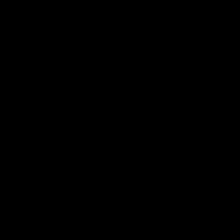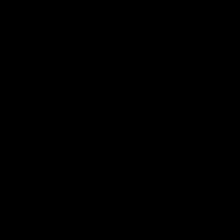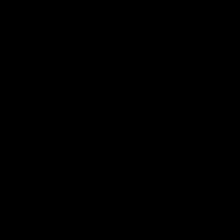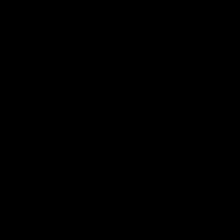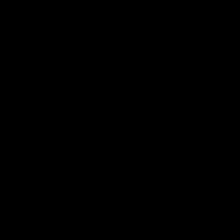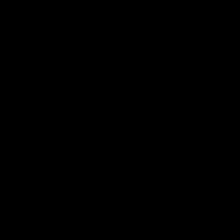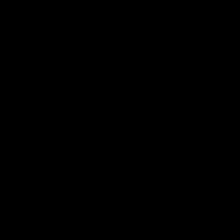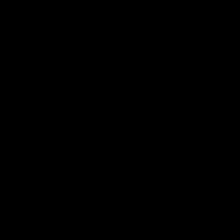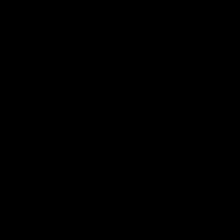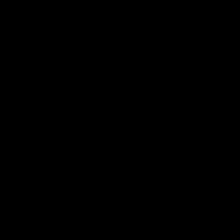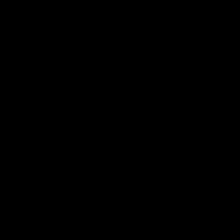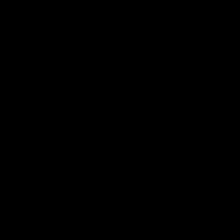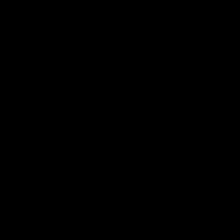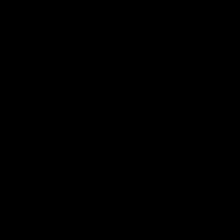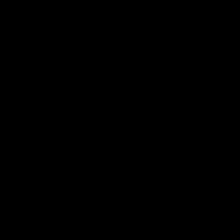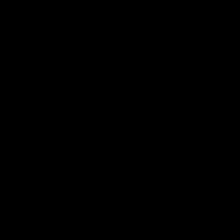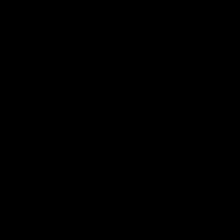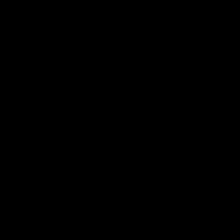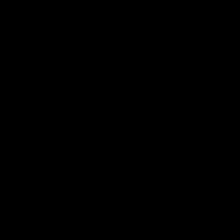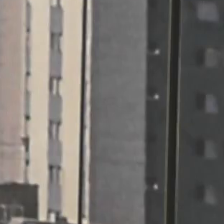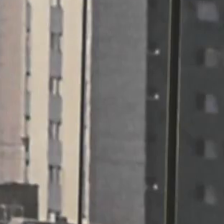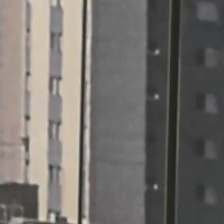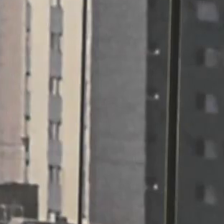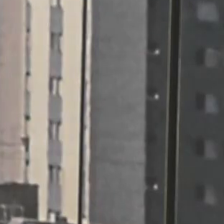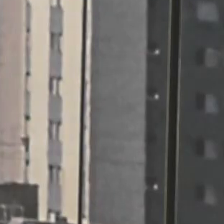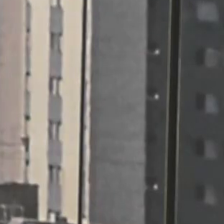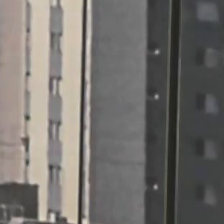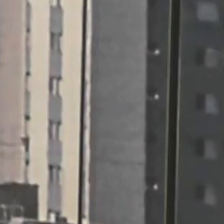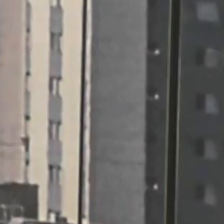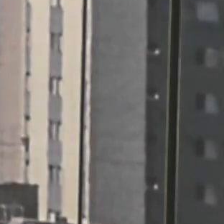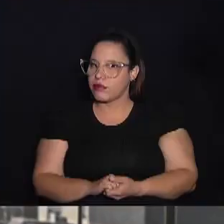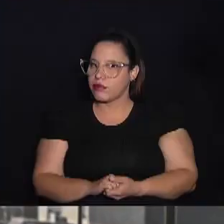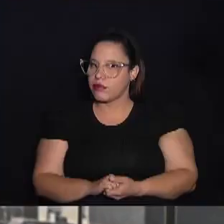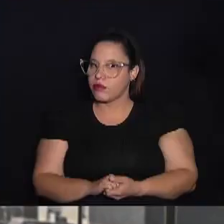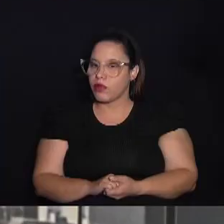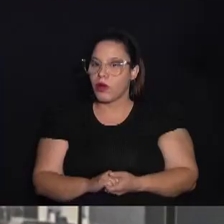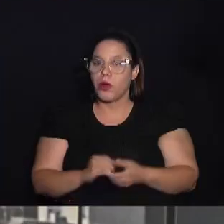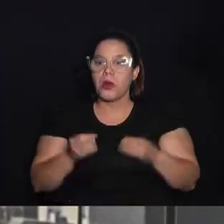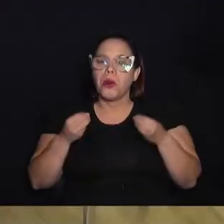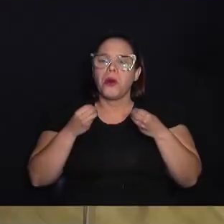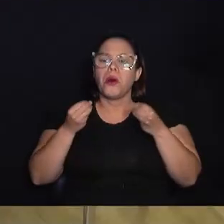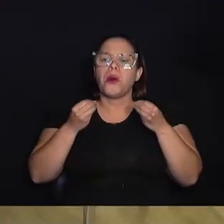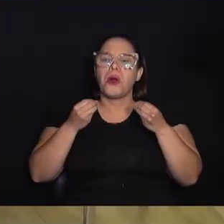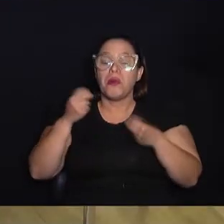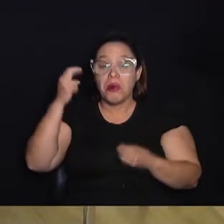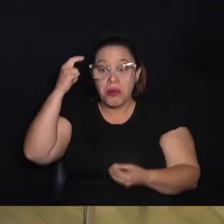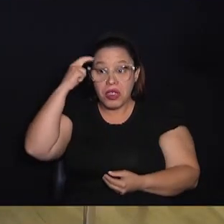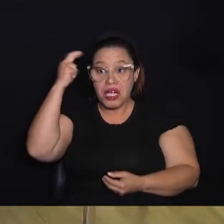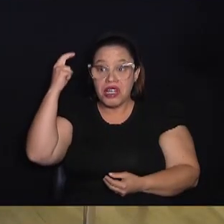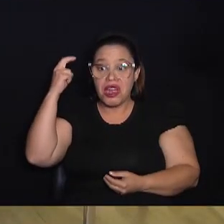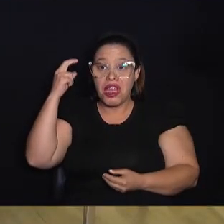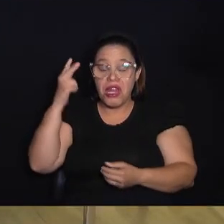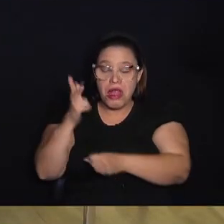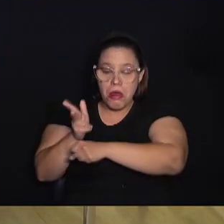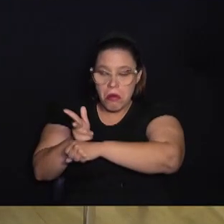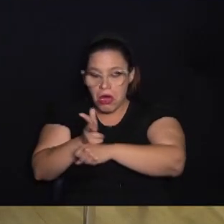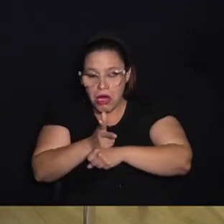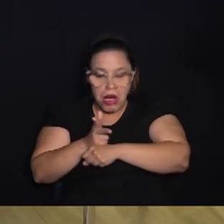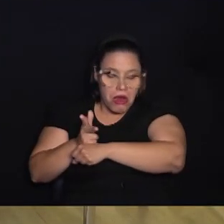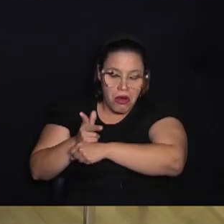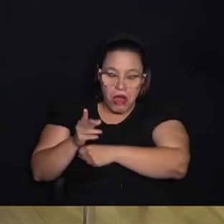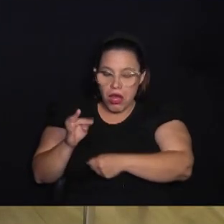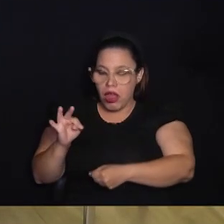atentado subiu oposto do outro lado é do outro lado tem como foi a ideia para gravar Isso aí thago foi meio responsável